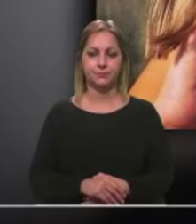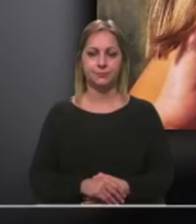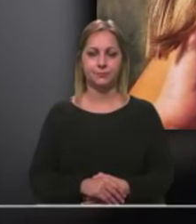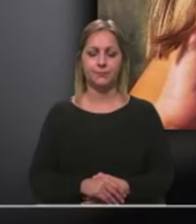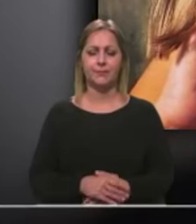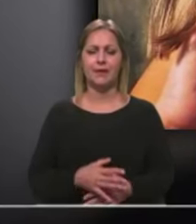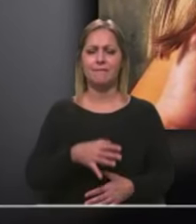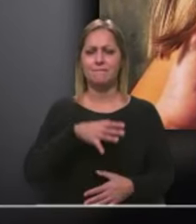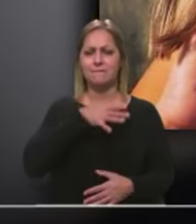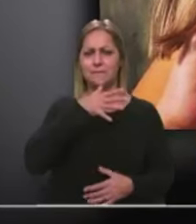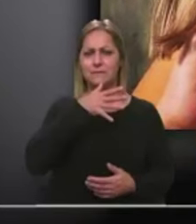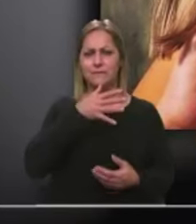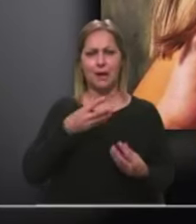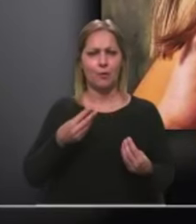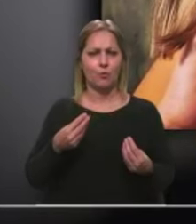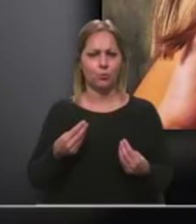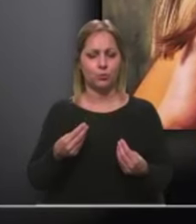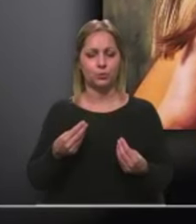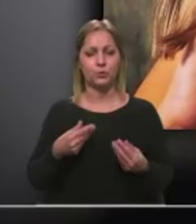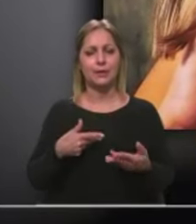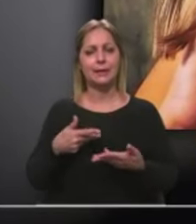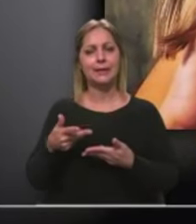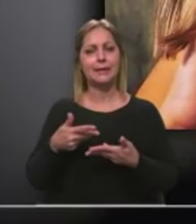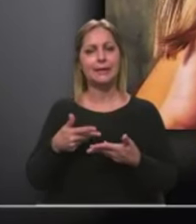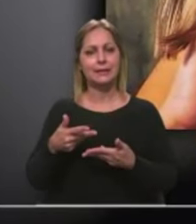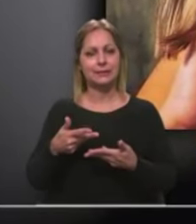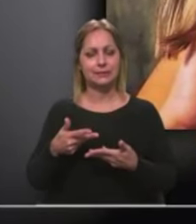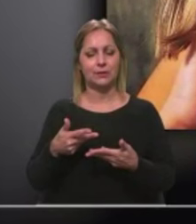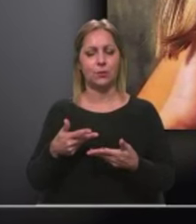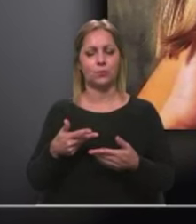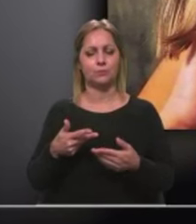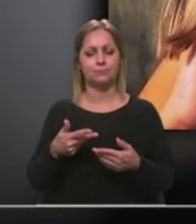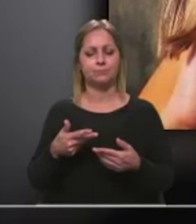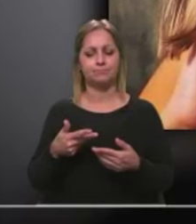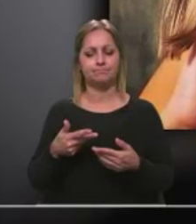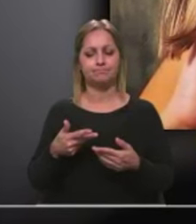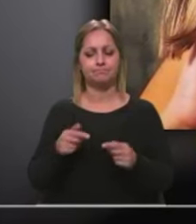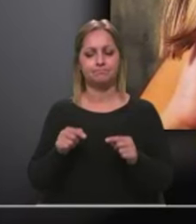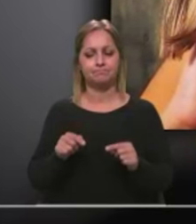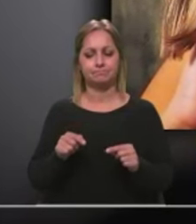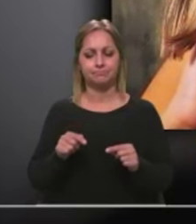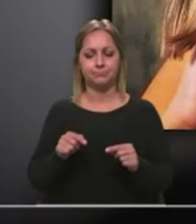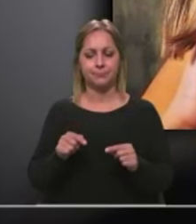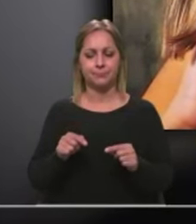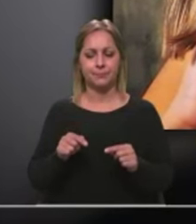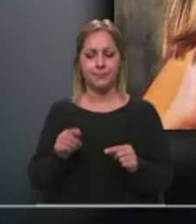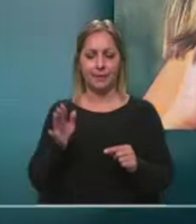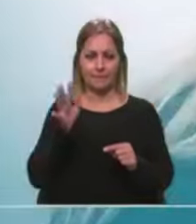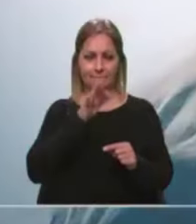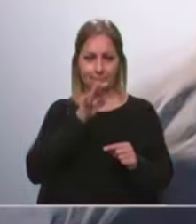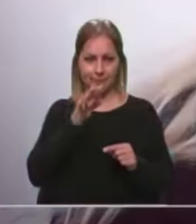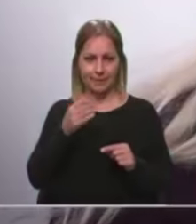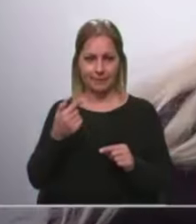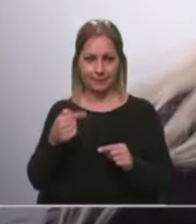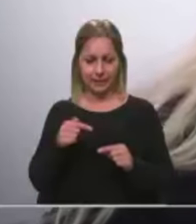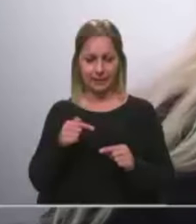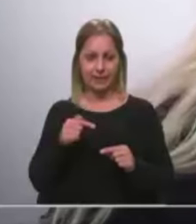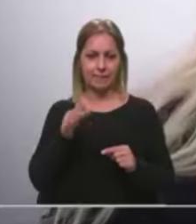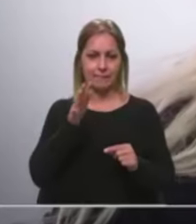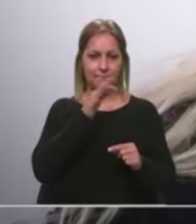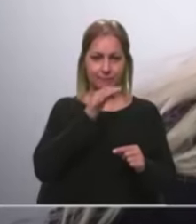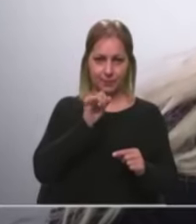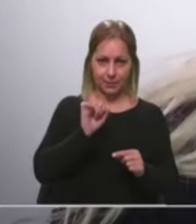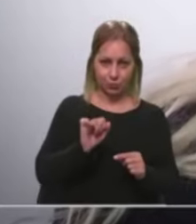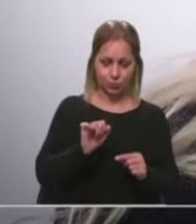fala-se muito da relação ou das relações H que as famílias têm a família a sua